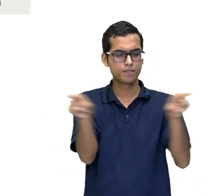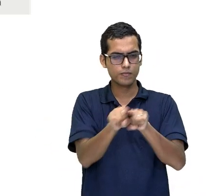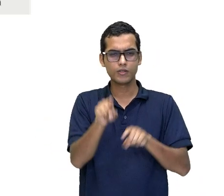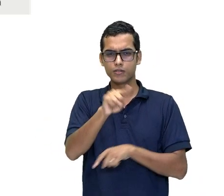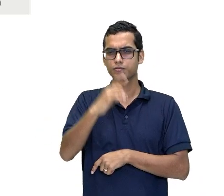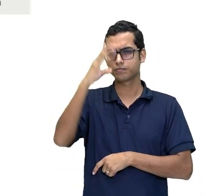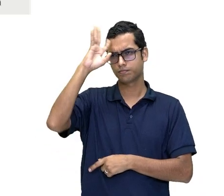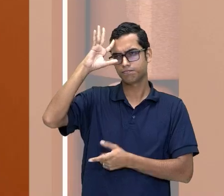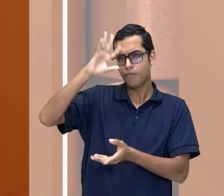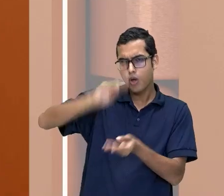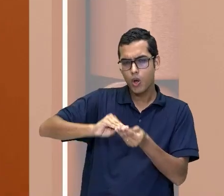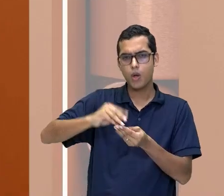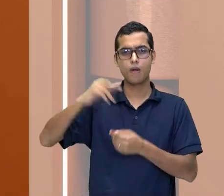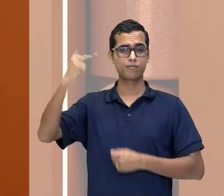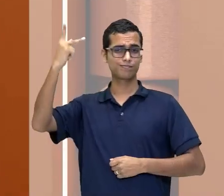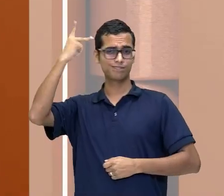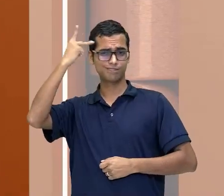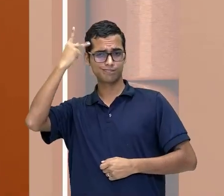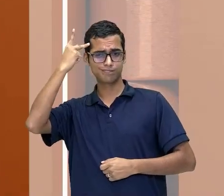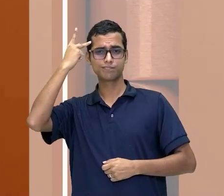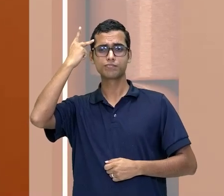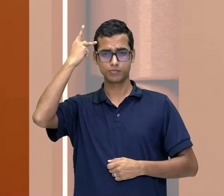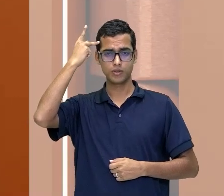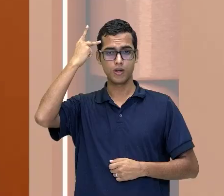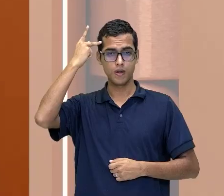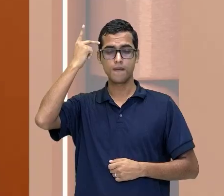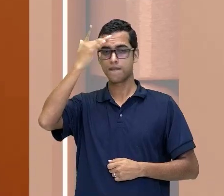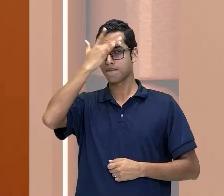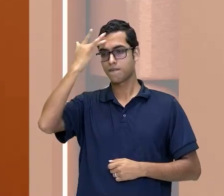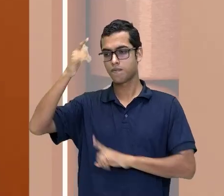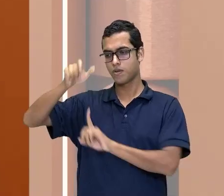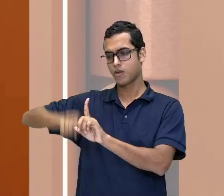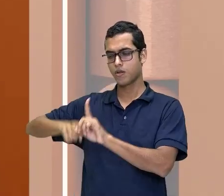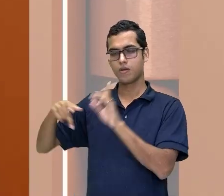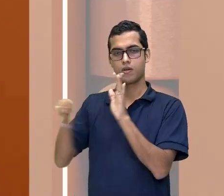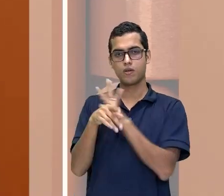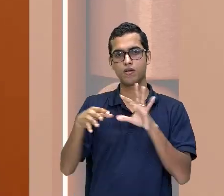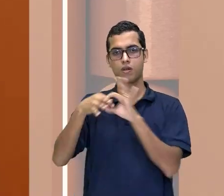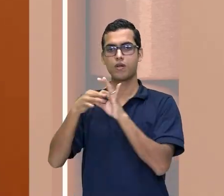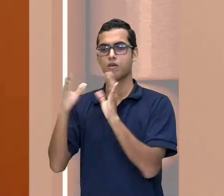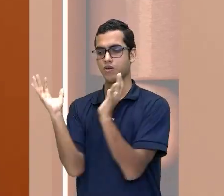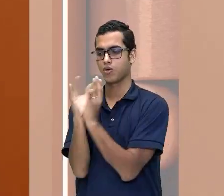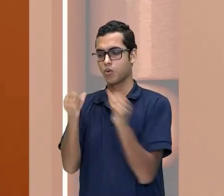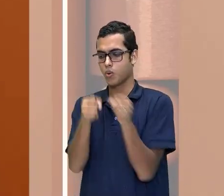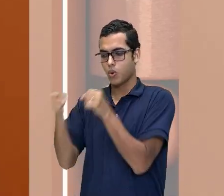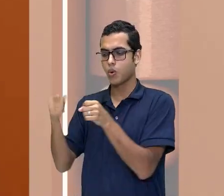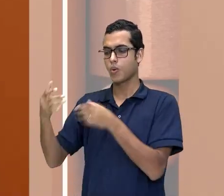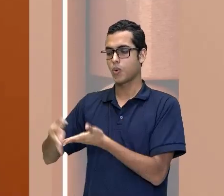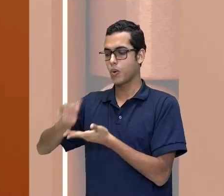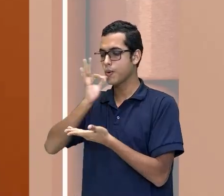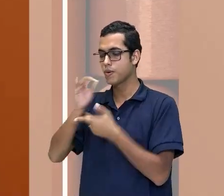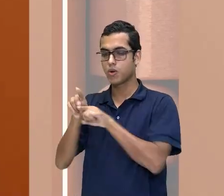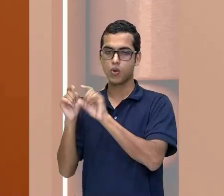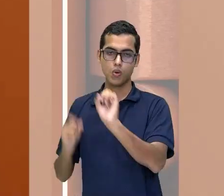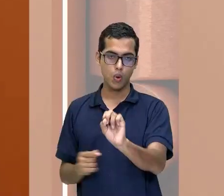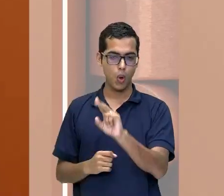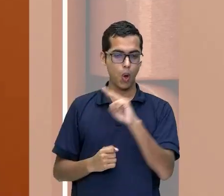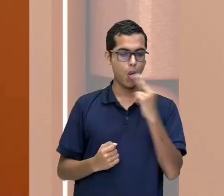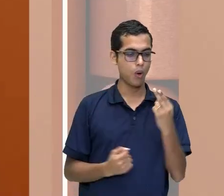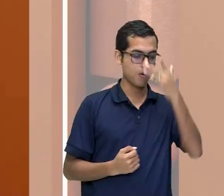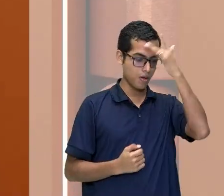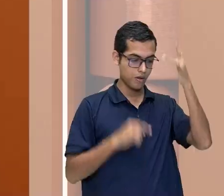ou eles eram paulistas, ligados então à oligarquia cafeeira, ou eram então mineiro, ligada